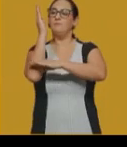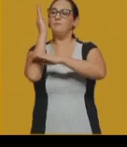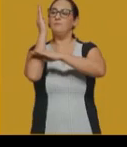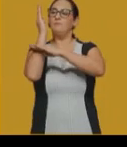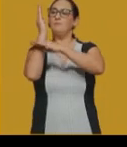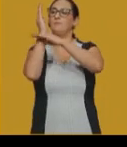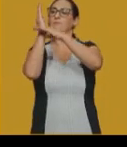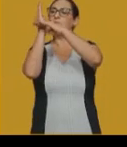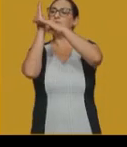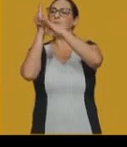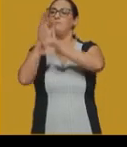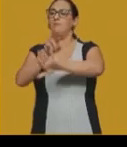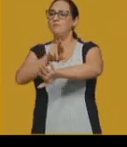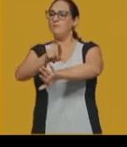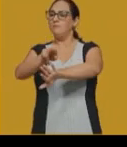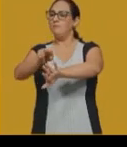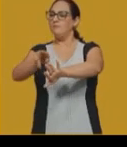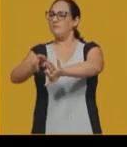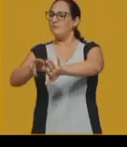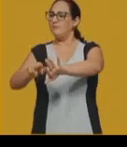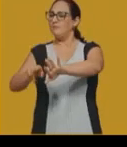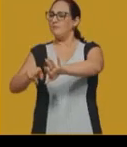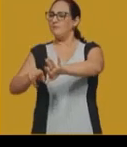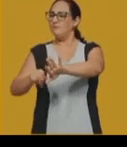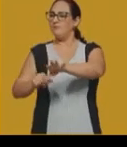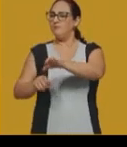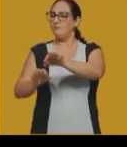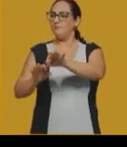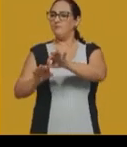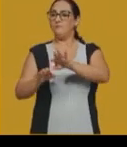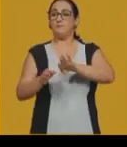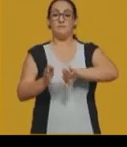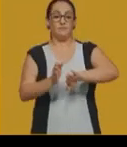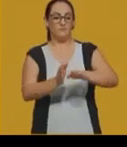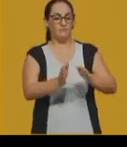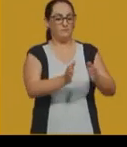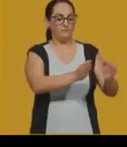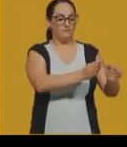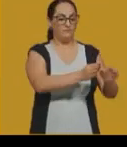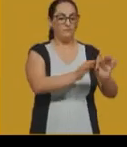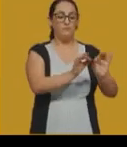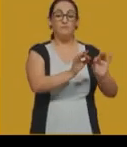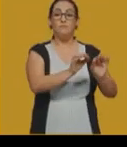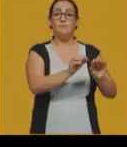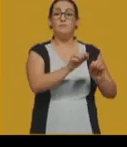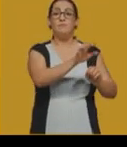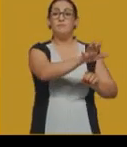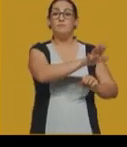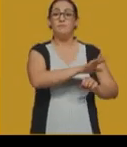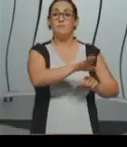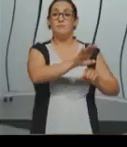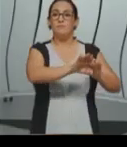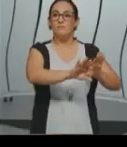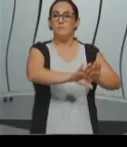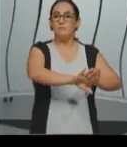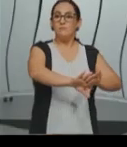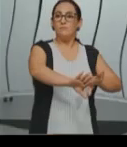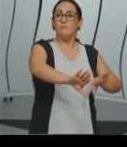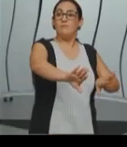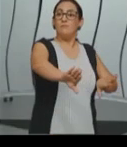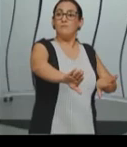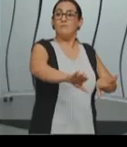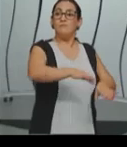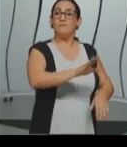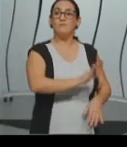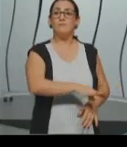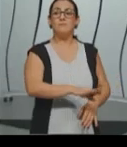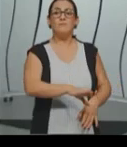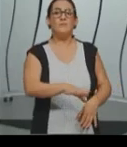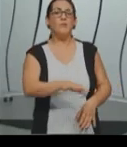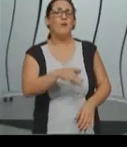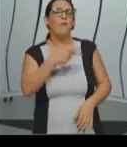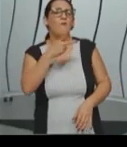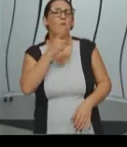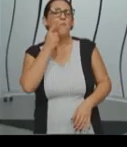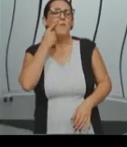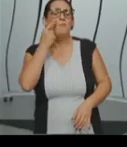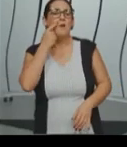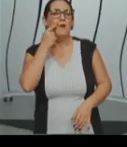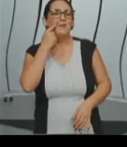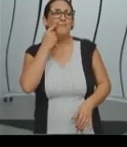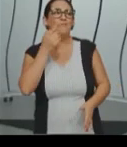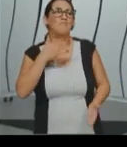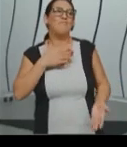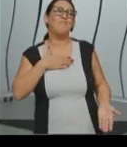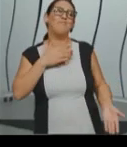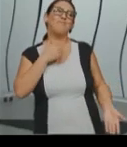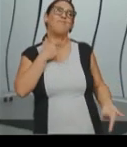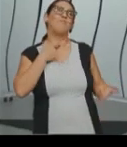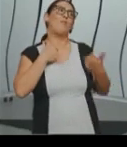que são regiões mais afastadas, que não oferecem condições, né? E de uma criança que fala para o pai, né? Que a vontade dela